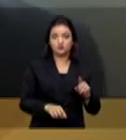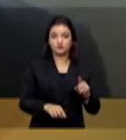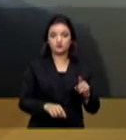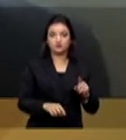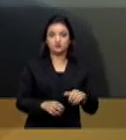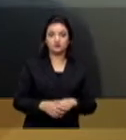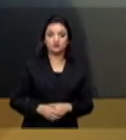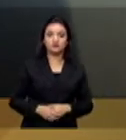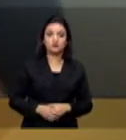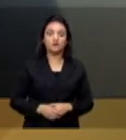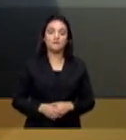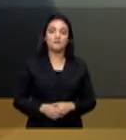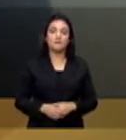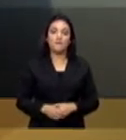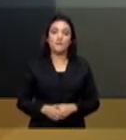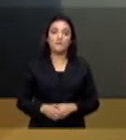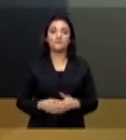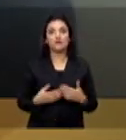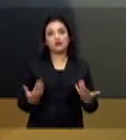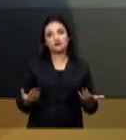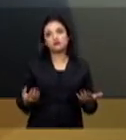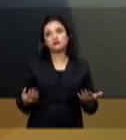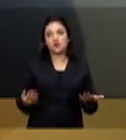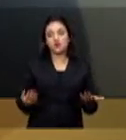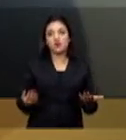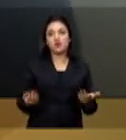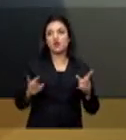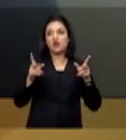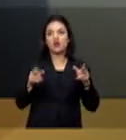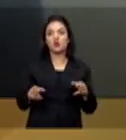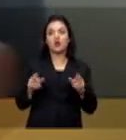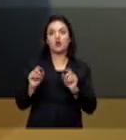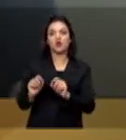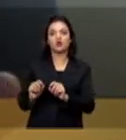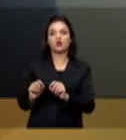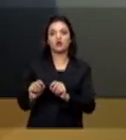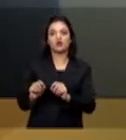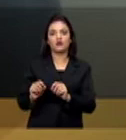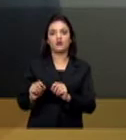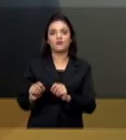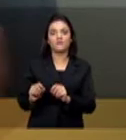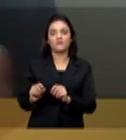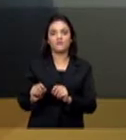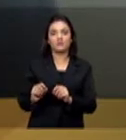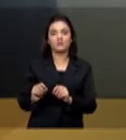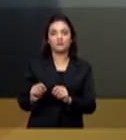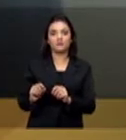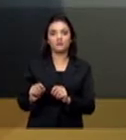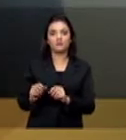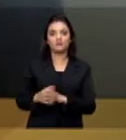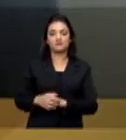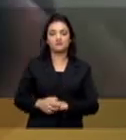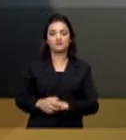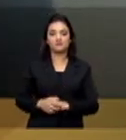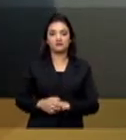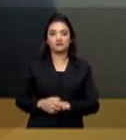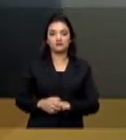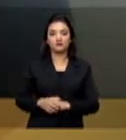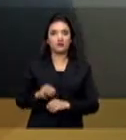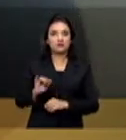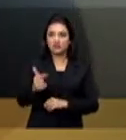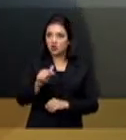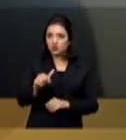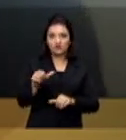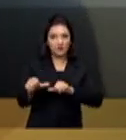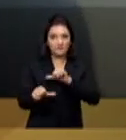produto. E a mesma pena, então, vai se aplicar não para uma hipótese em que efetivamente não haverá uma alteração do